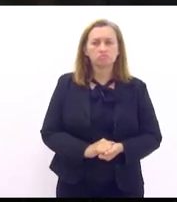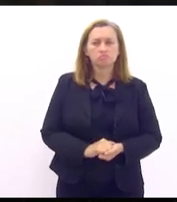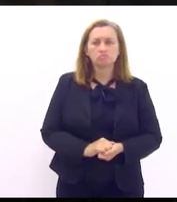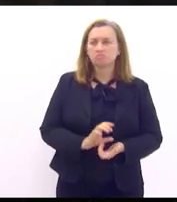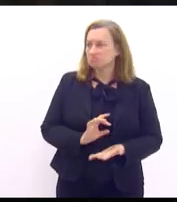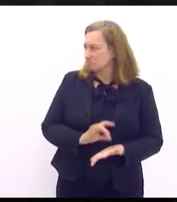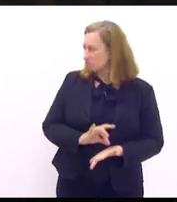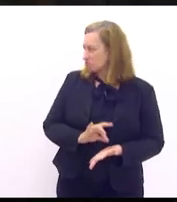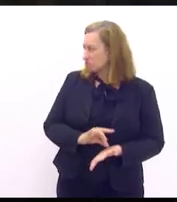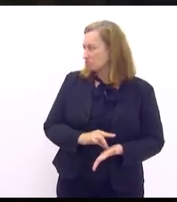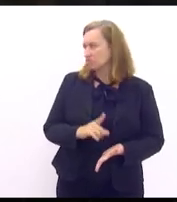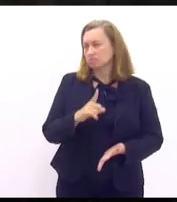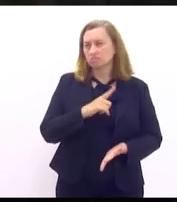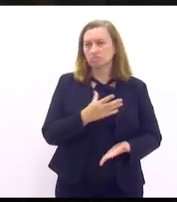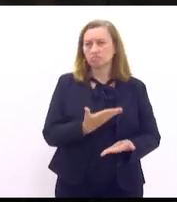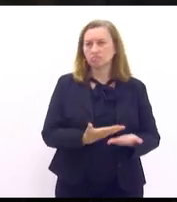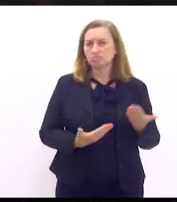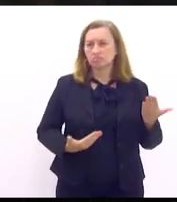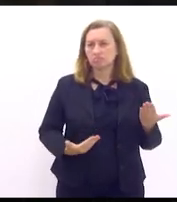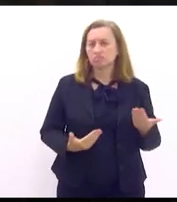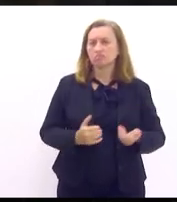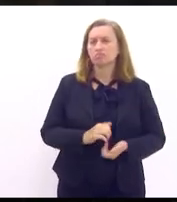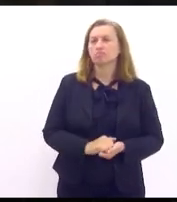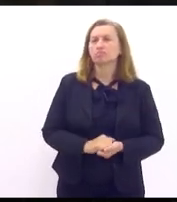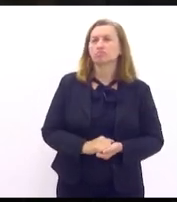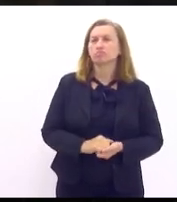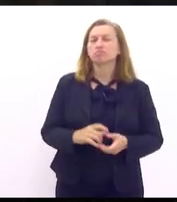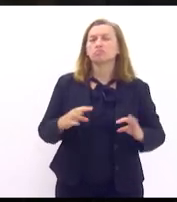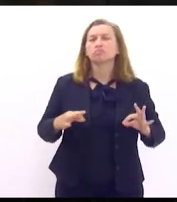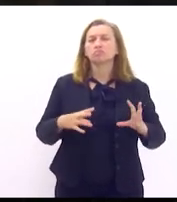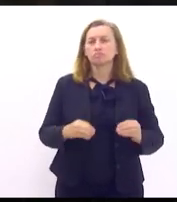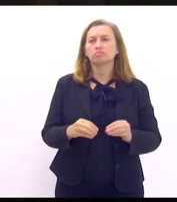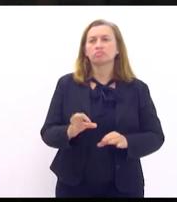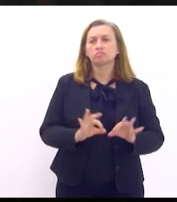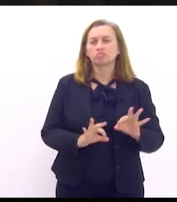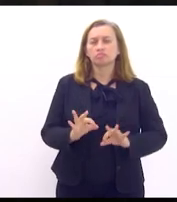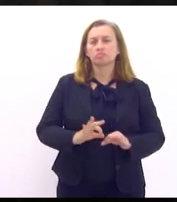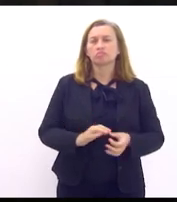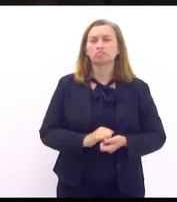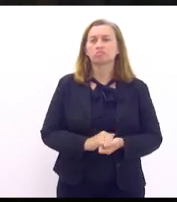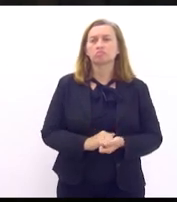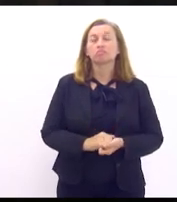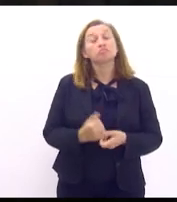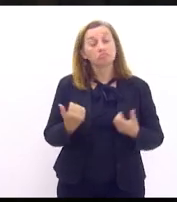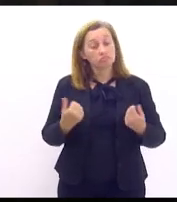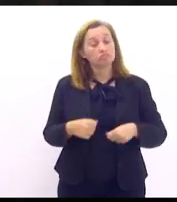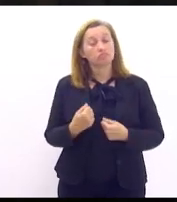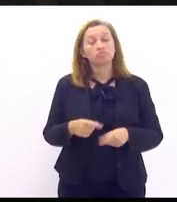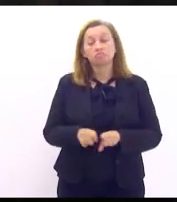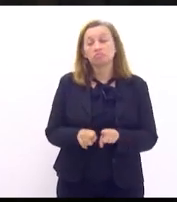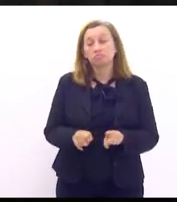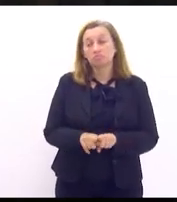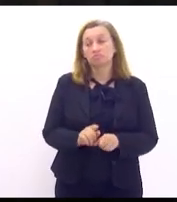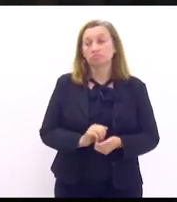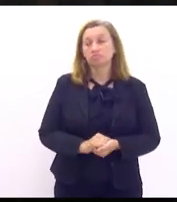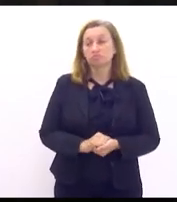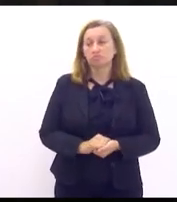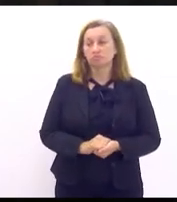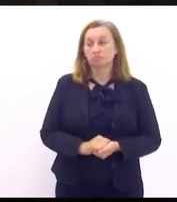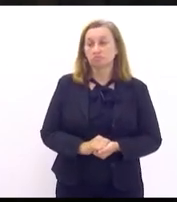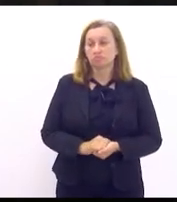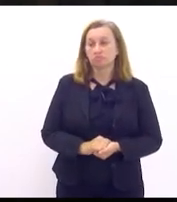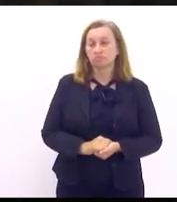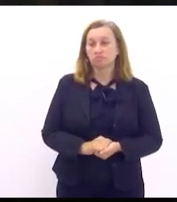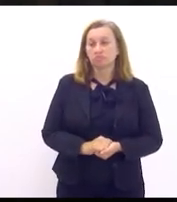realmente tivéssemos um déficit e tudo isso fosse feito, tivéssemos um déficit? É preciso também passar